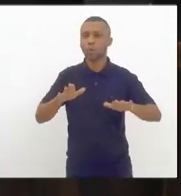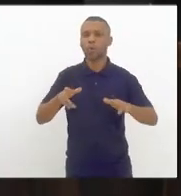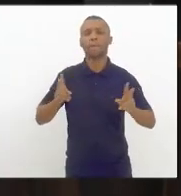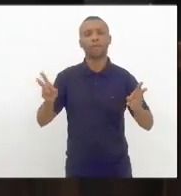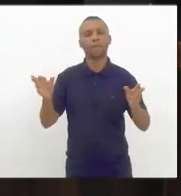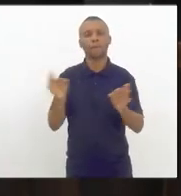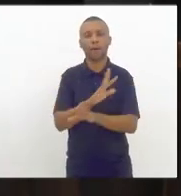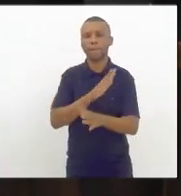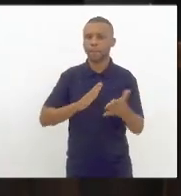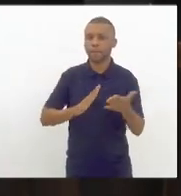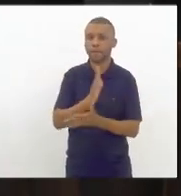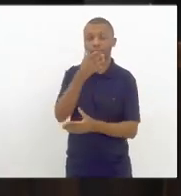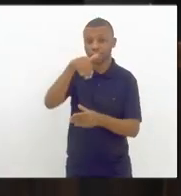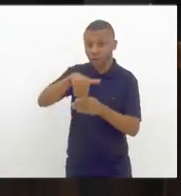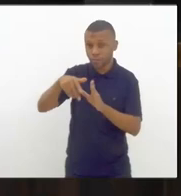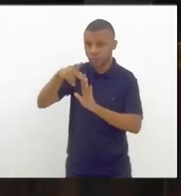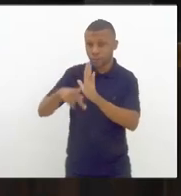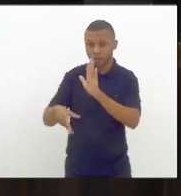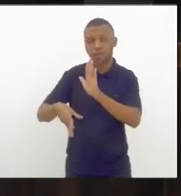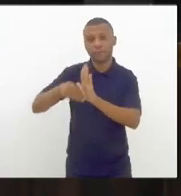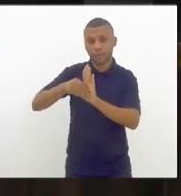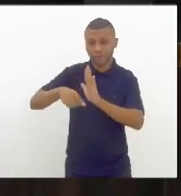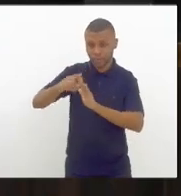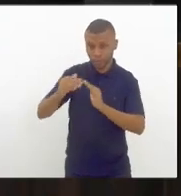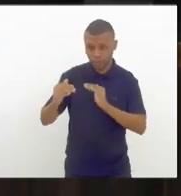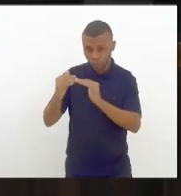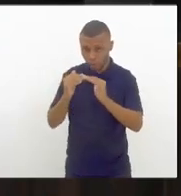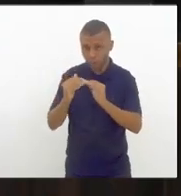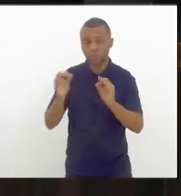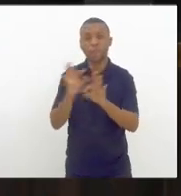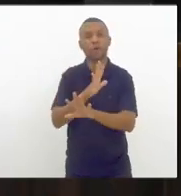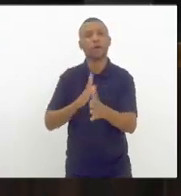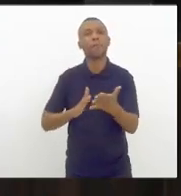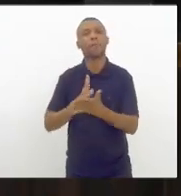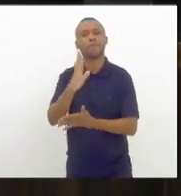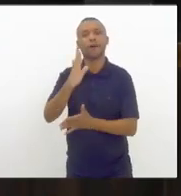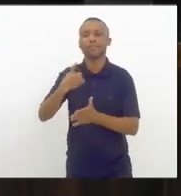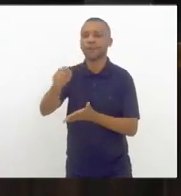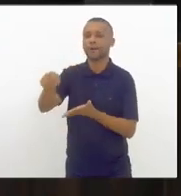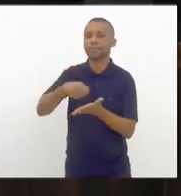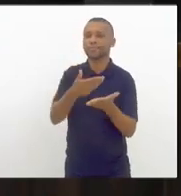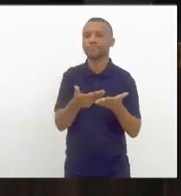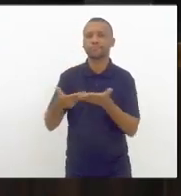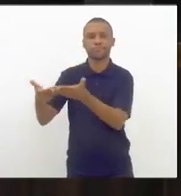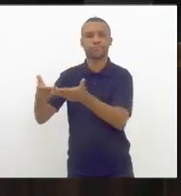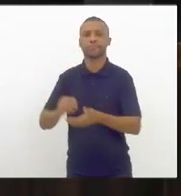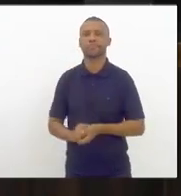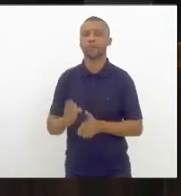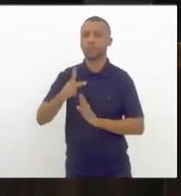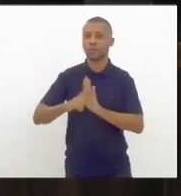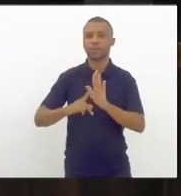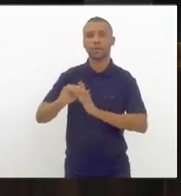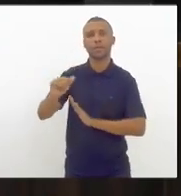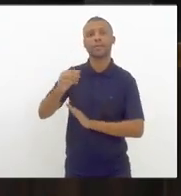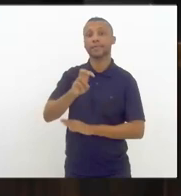votação, projeto assim emendado. Senhores que aprovam, permaneçam como estão, aprovado. Vai ao autógrafo. Projeto de lei